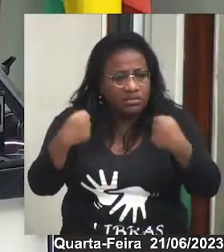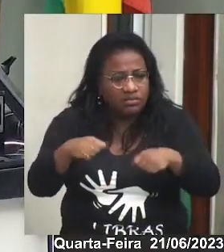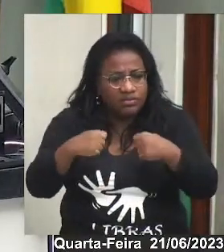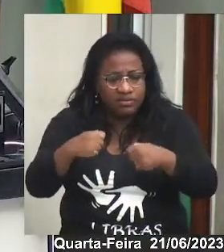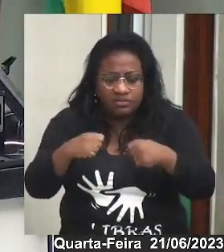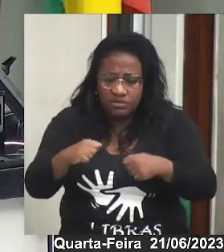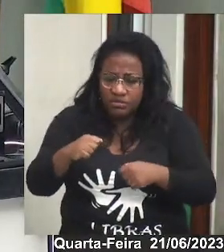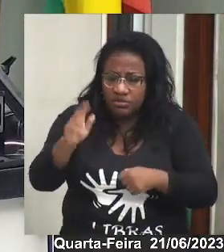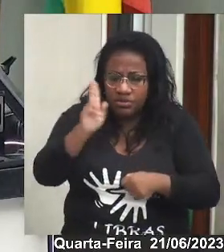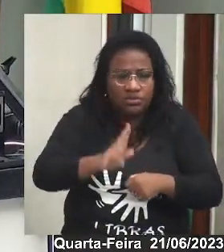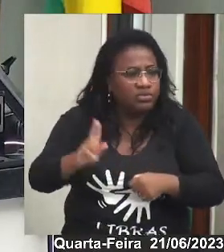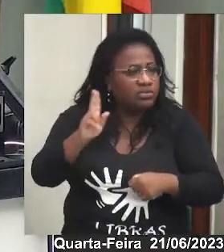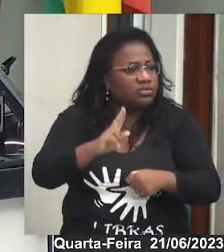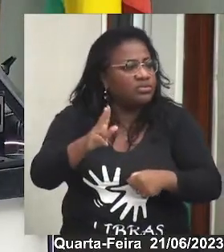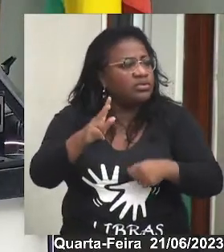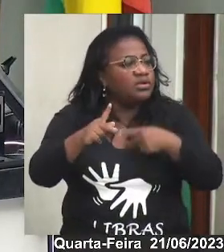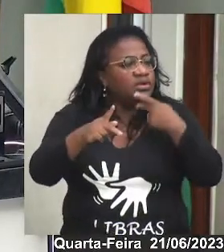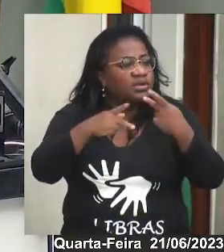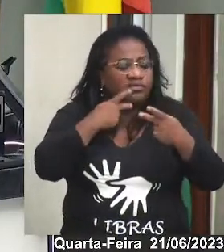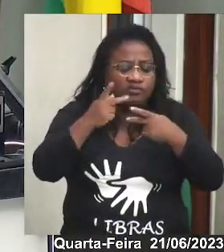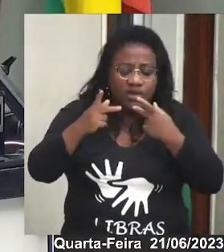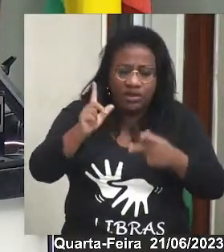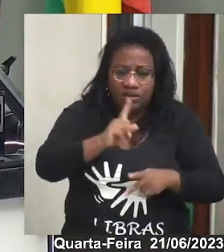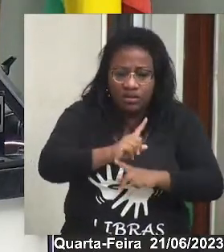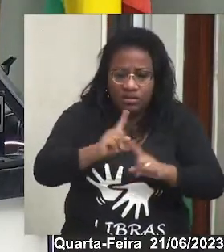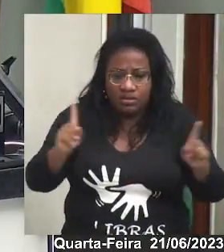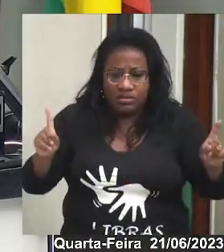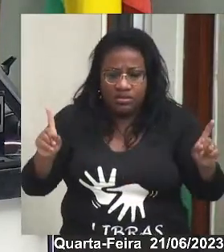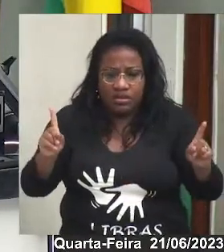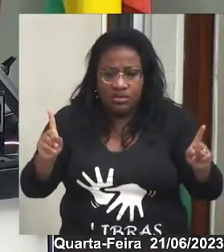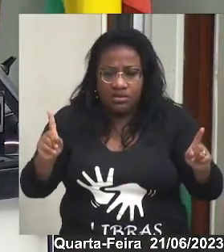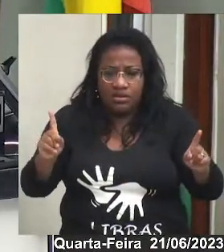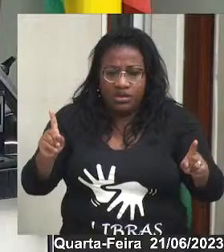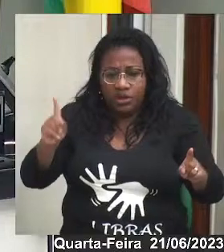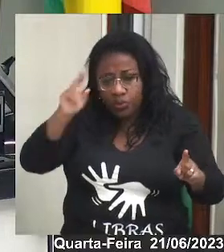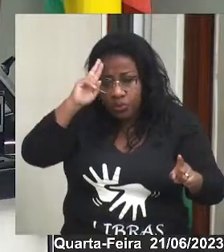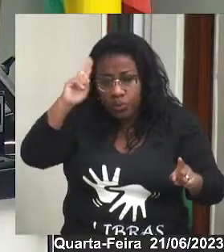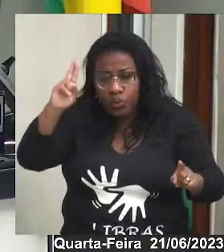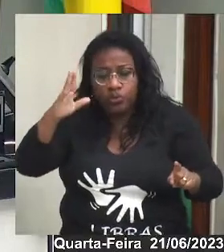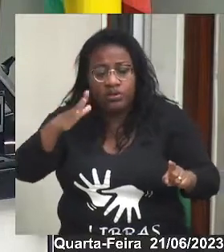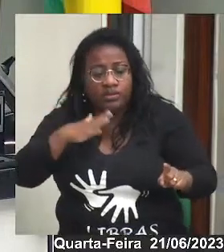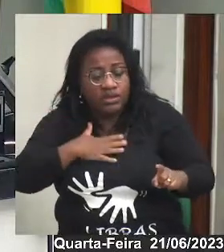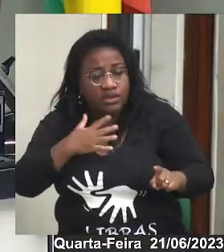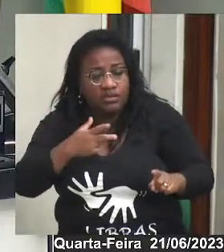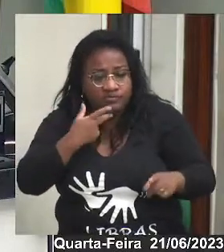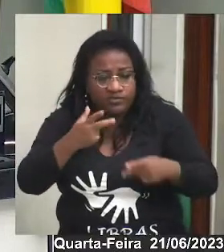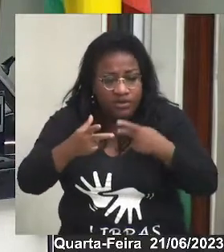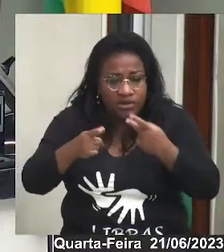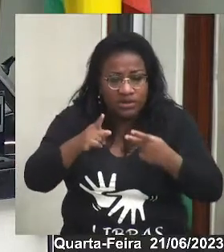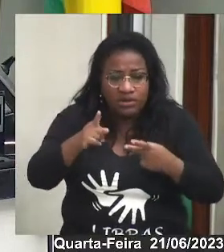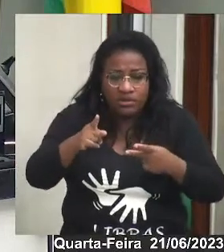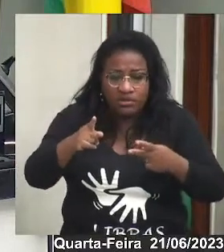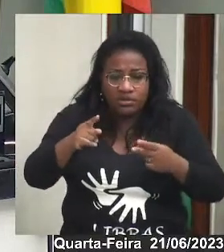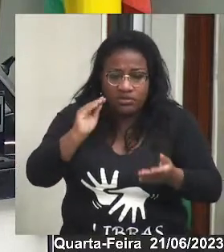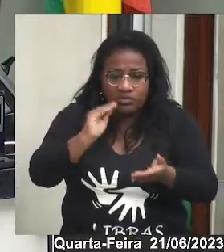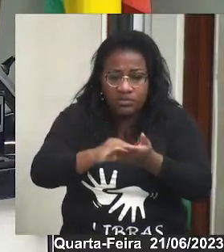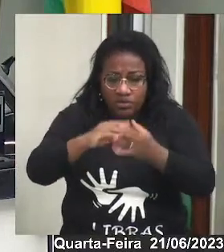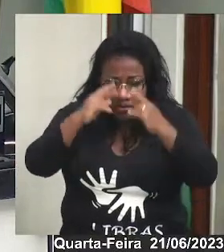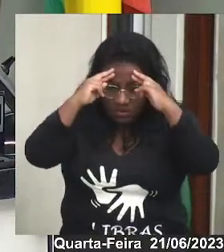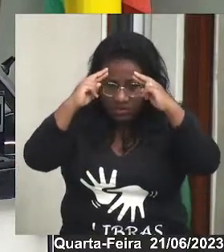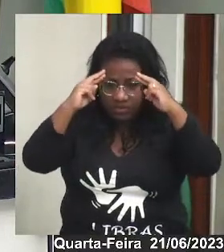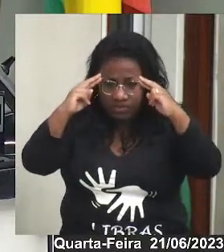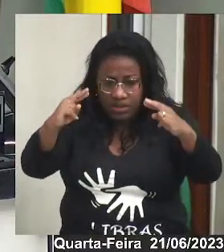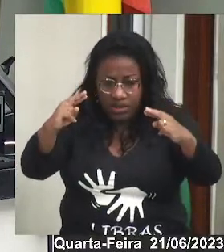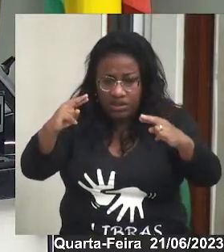precisa acreditar na minha fala, não. Estou pedindo para ninguém aqui acreditar na minha fala, não. Porque eu sou dono da minha fala. Se um dia eu desrespeitar vocês, que isso eu não